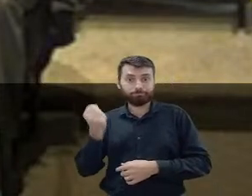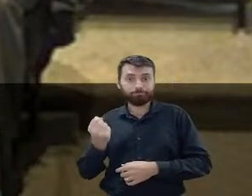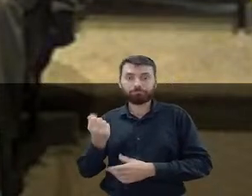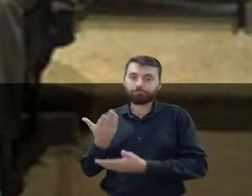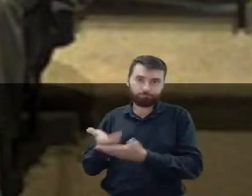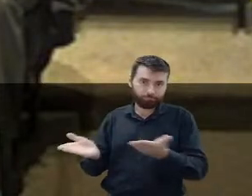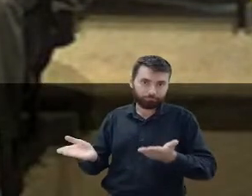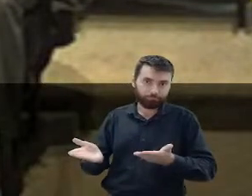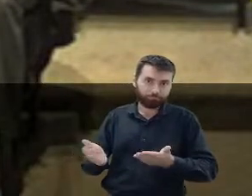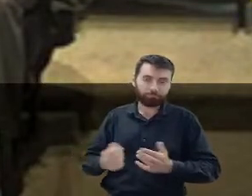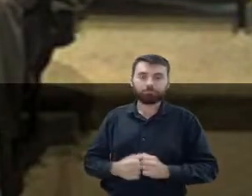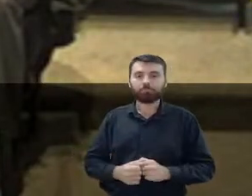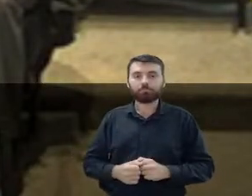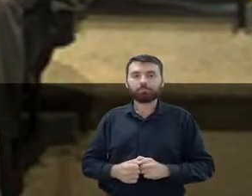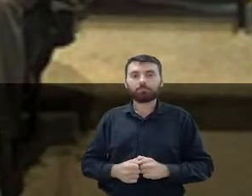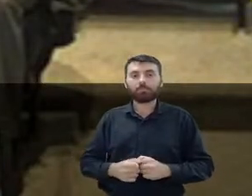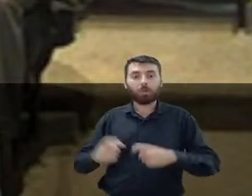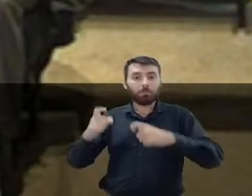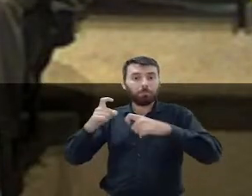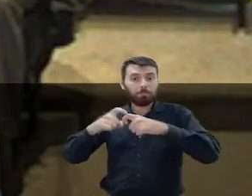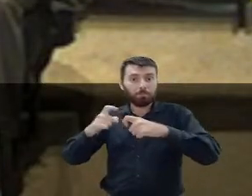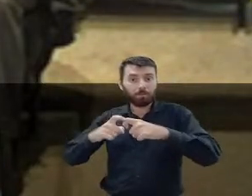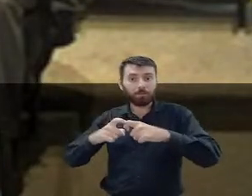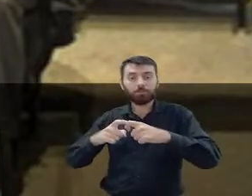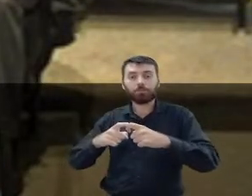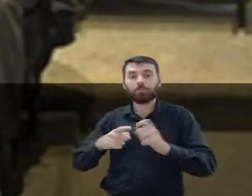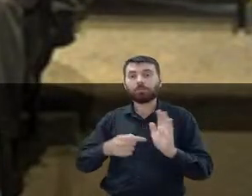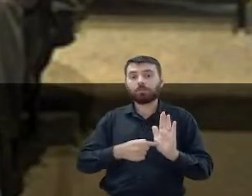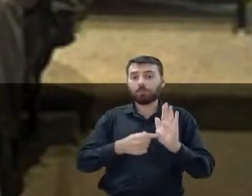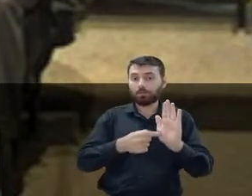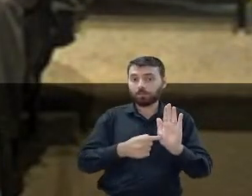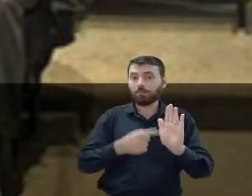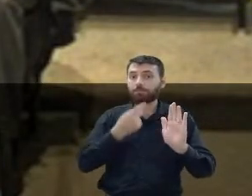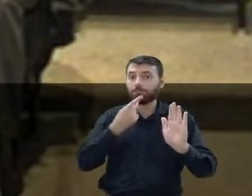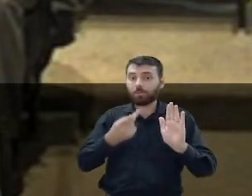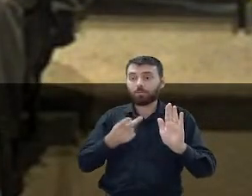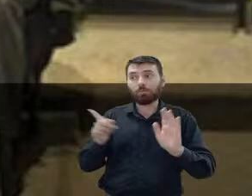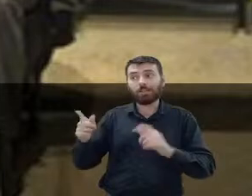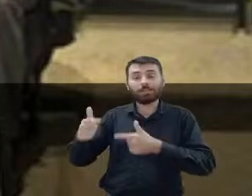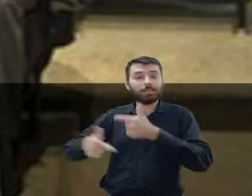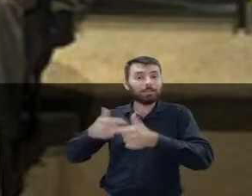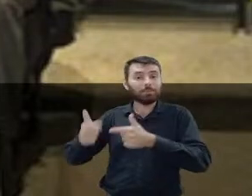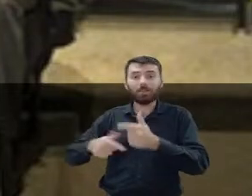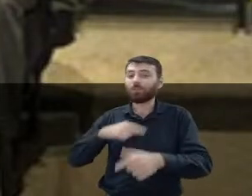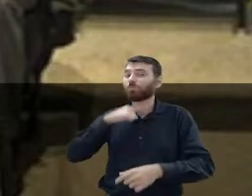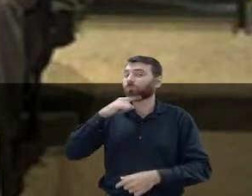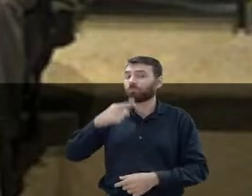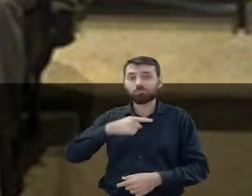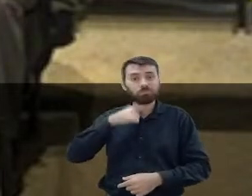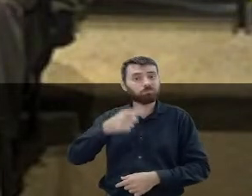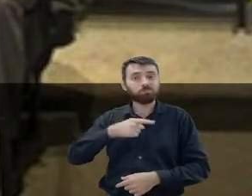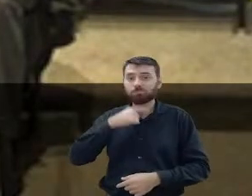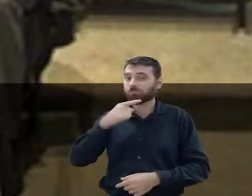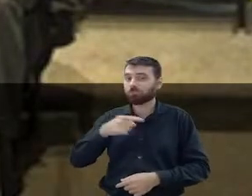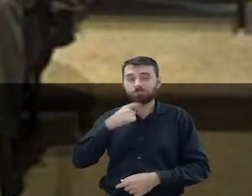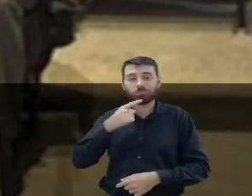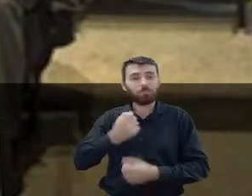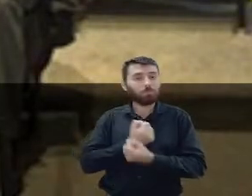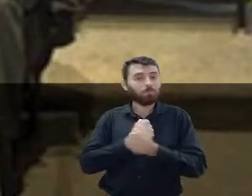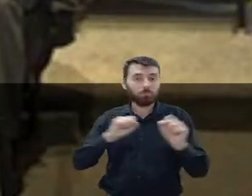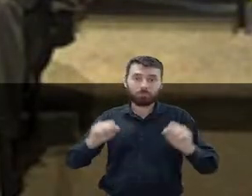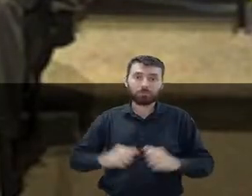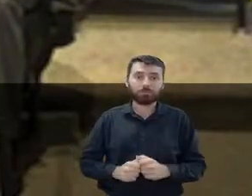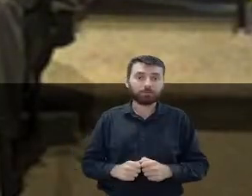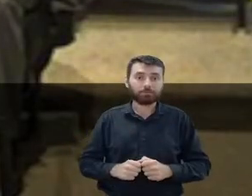apesar de não reconhecer a doença do trabalho, reconheceu que ela está total e permanentemente incapaz para o trabalho. Então, nós temos duas situações.